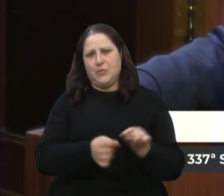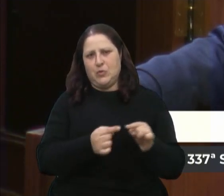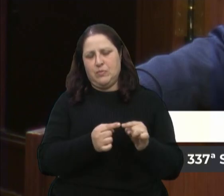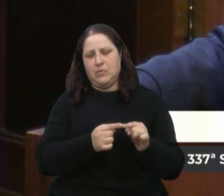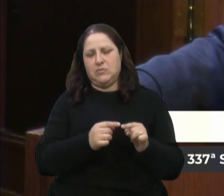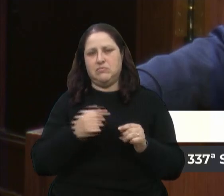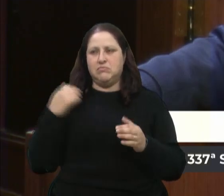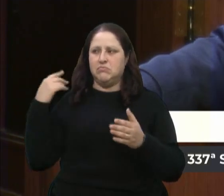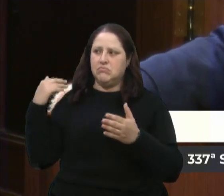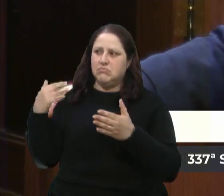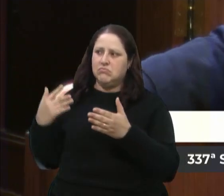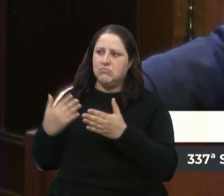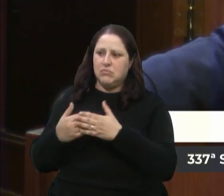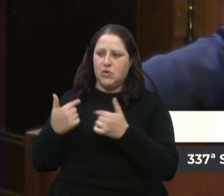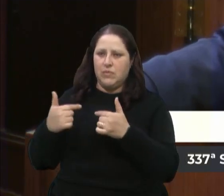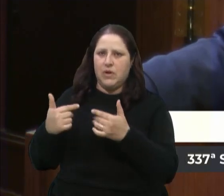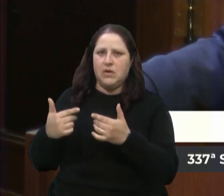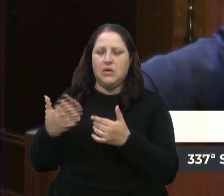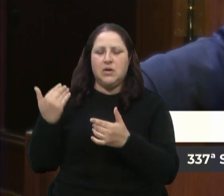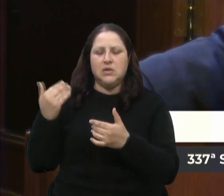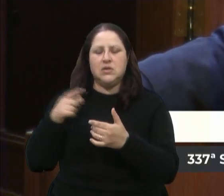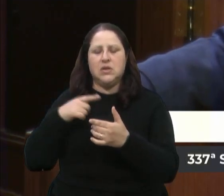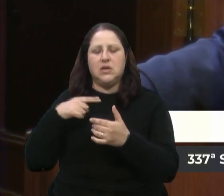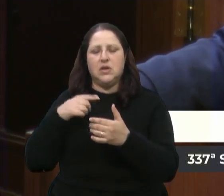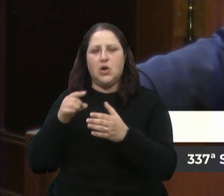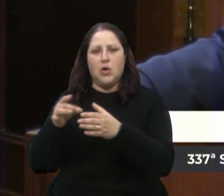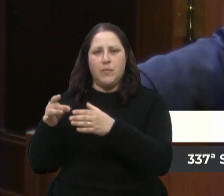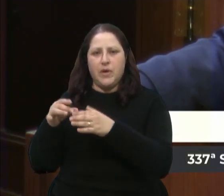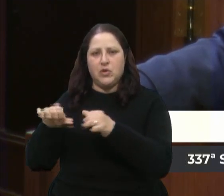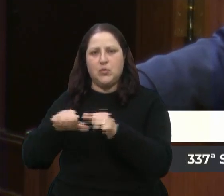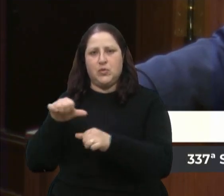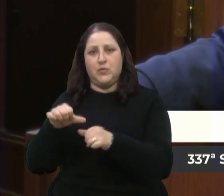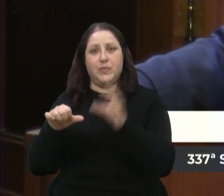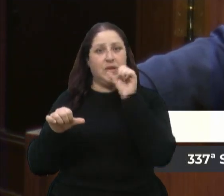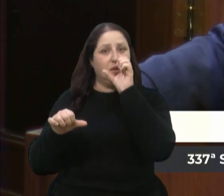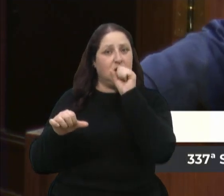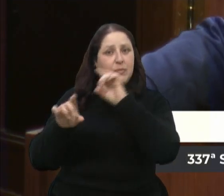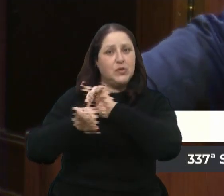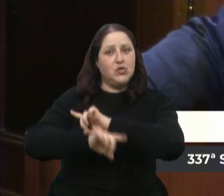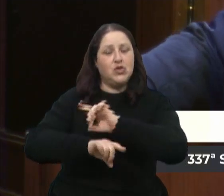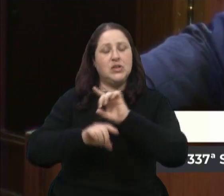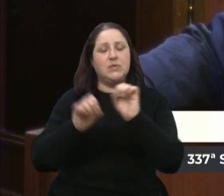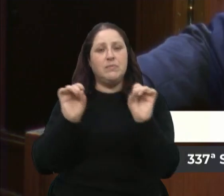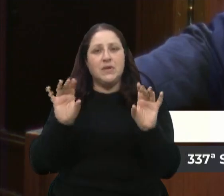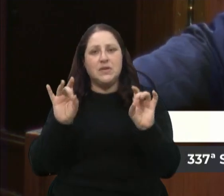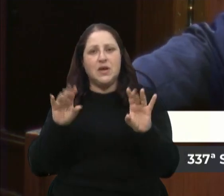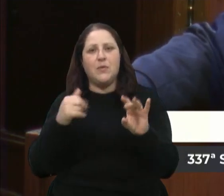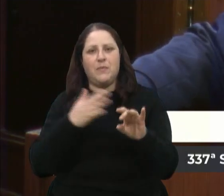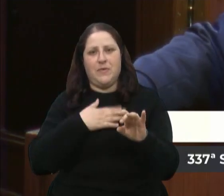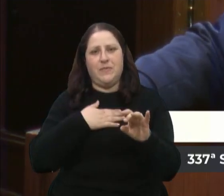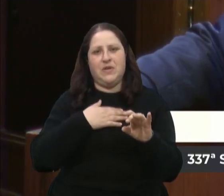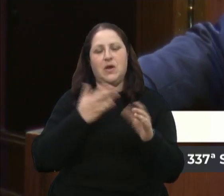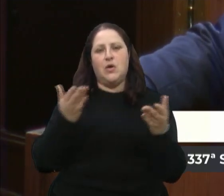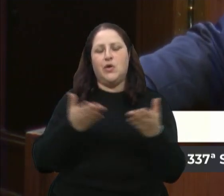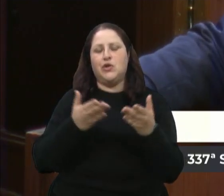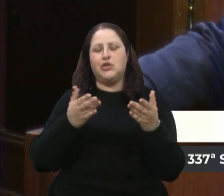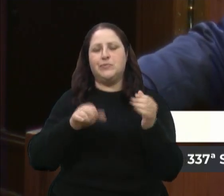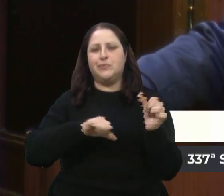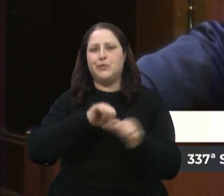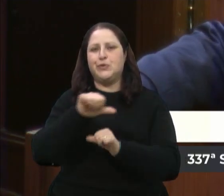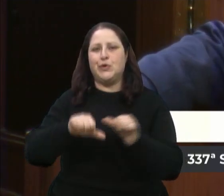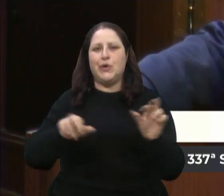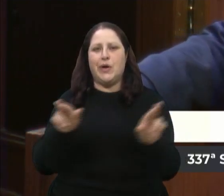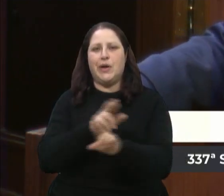muito. E o sábado era um dia muito especial para nós. Mudou. Hoje a relação do comércio é